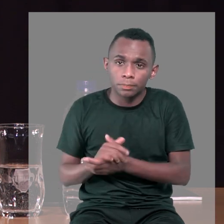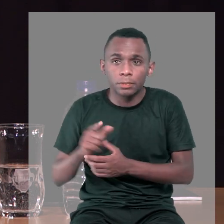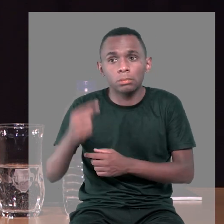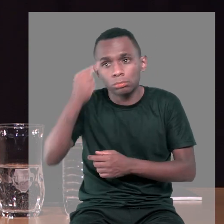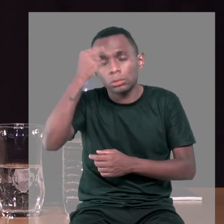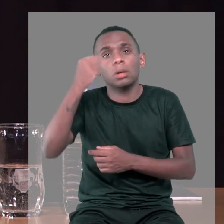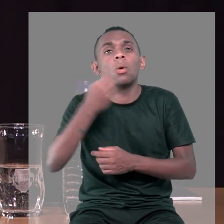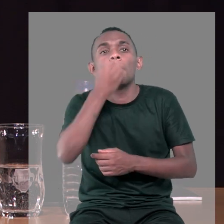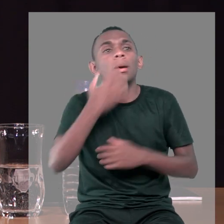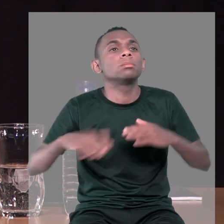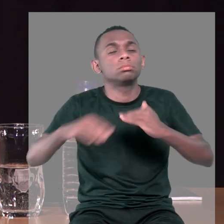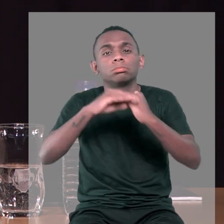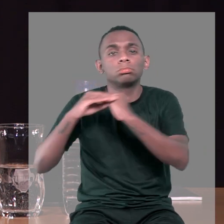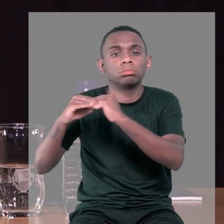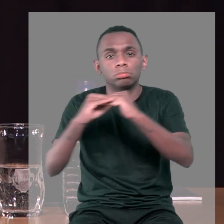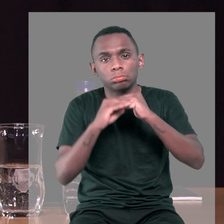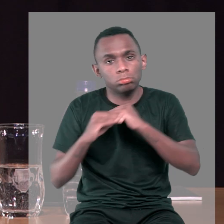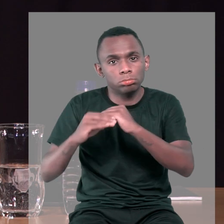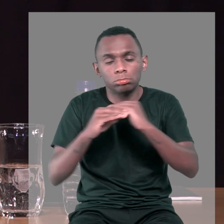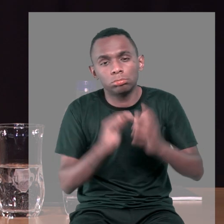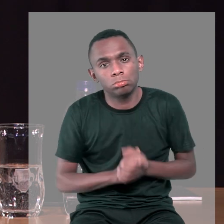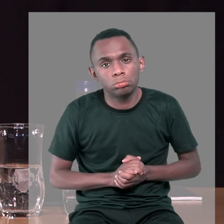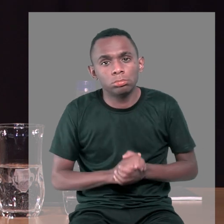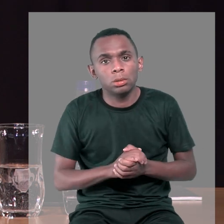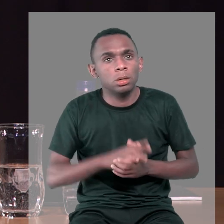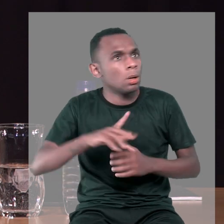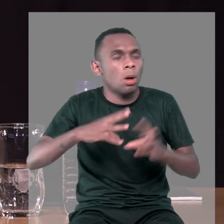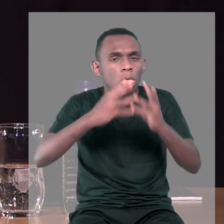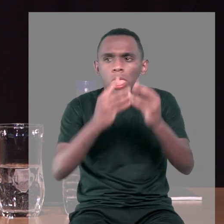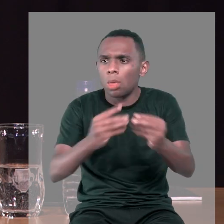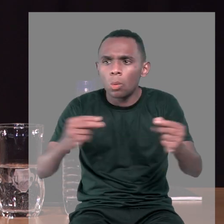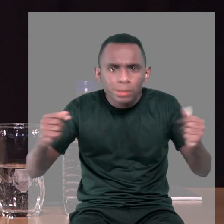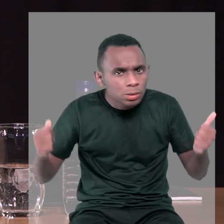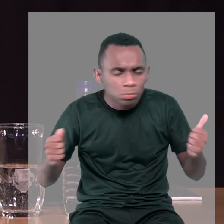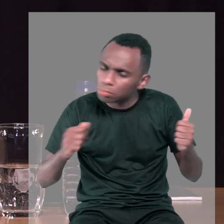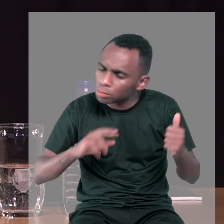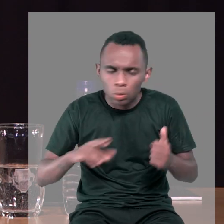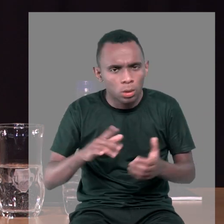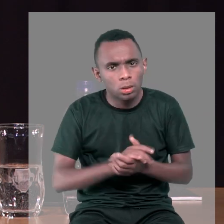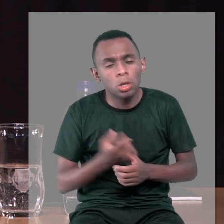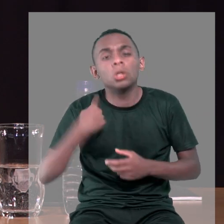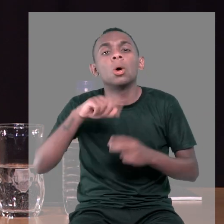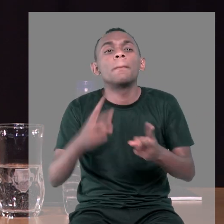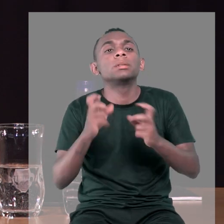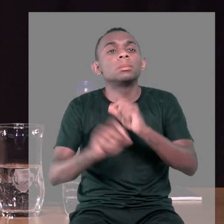essa destituição do comum e a destituição do mundo. O sistema totalitário